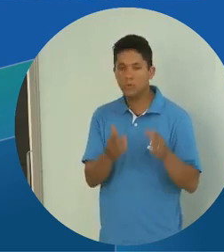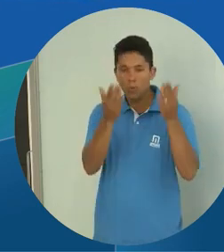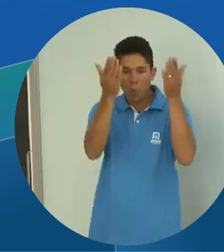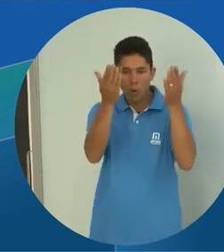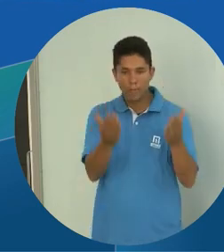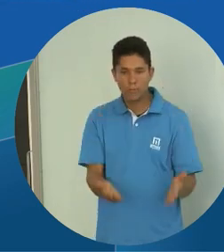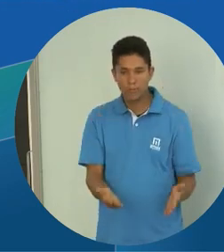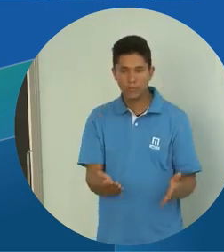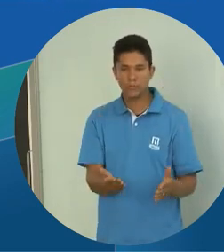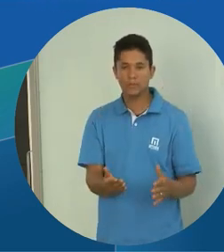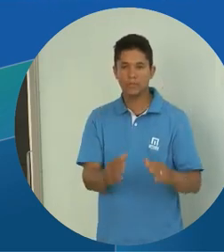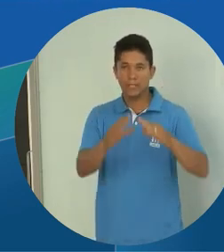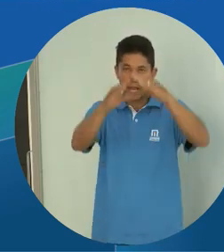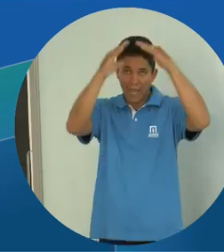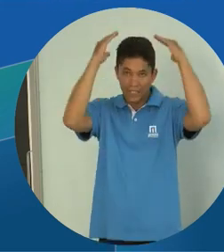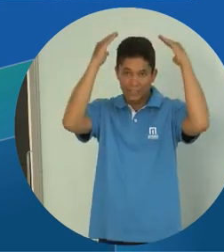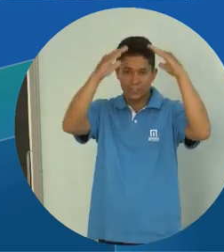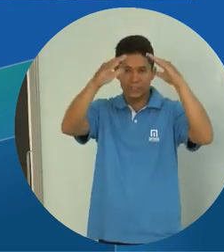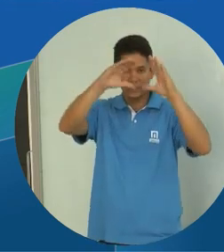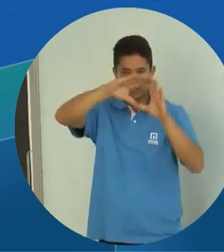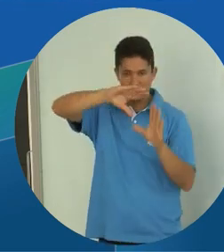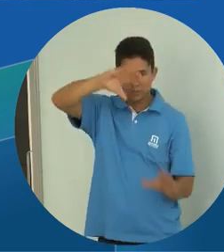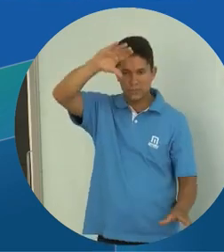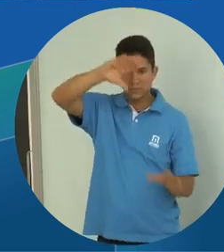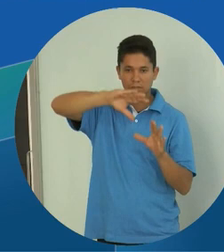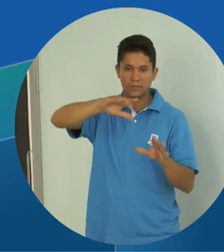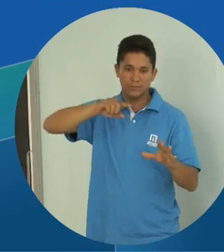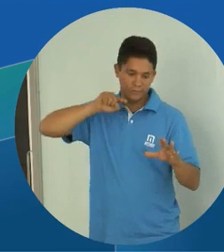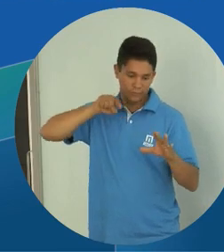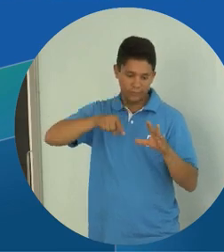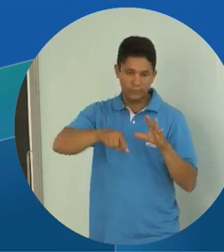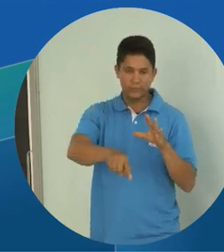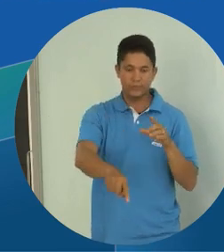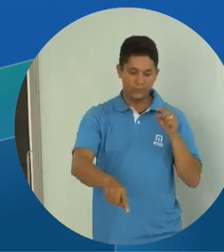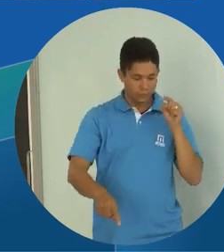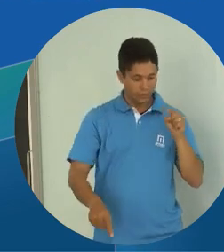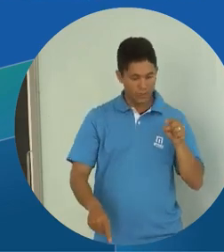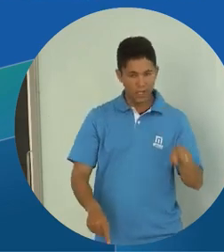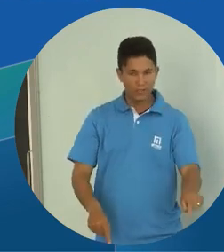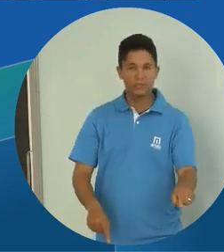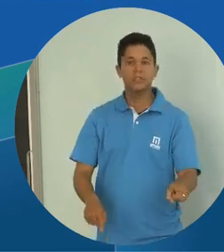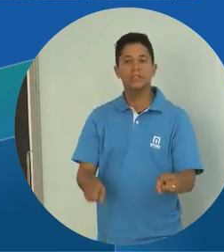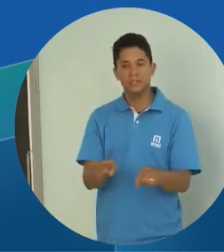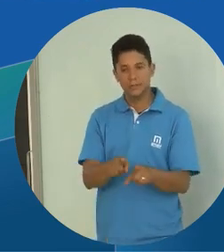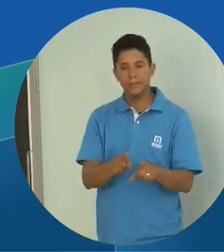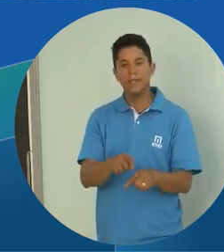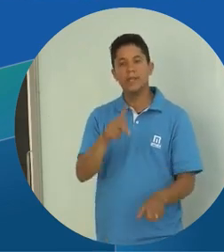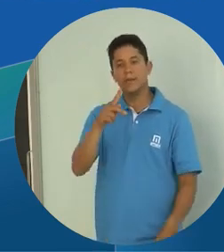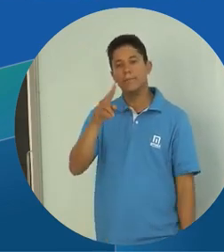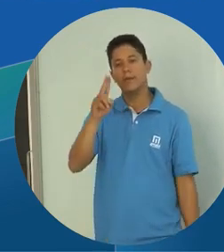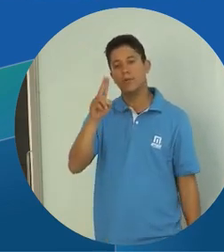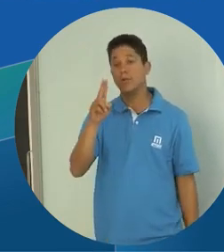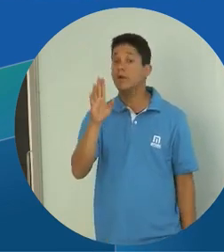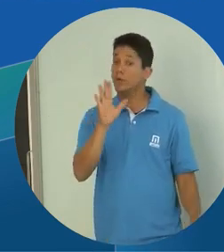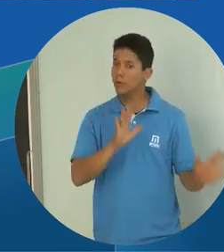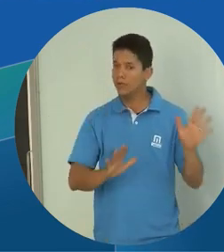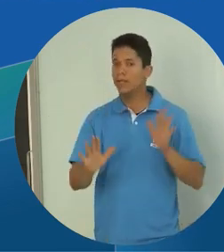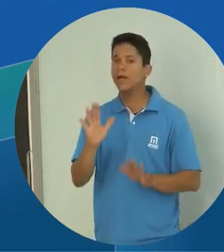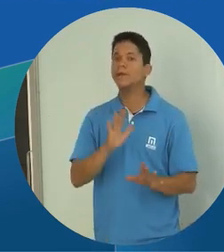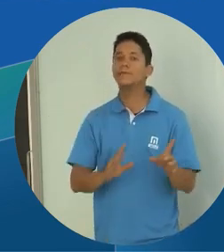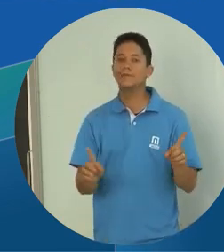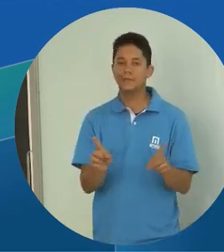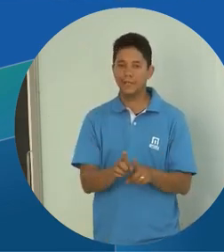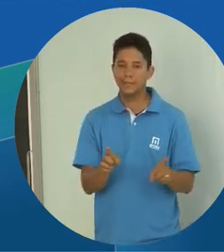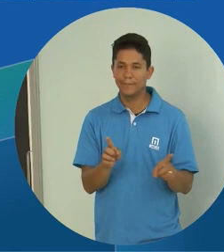laje das galerias, injetando em todo esse corpo aqui PU expansivo, e tomamos cuidado também, mais uma vez,